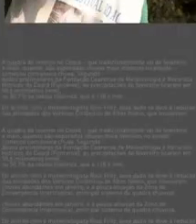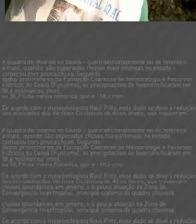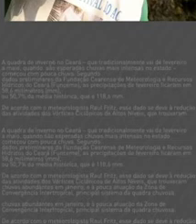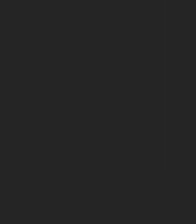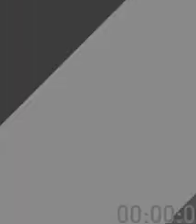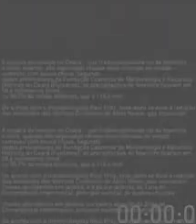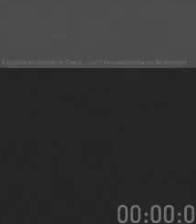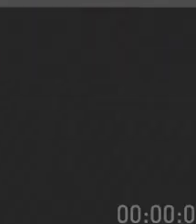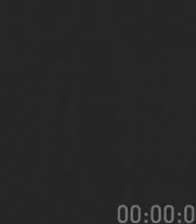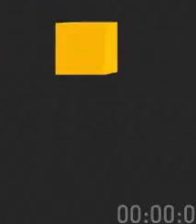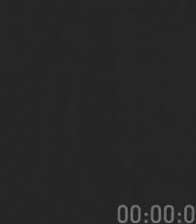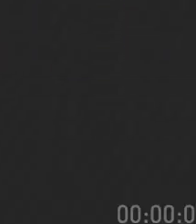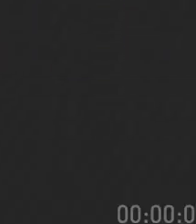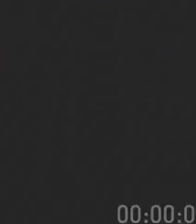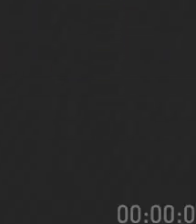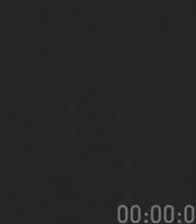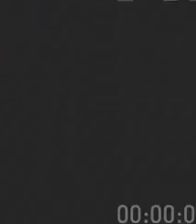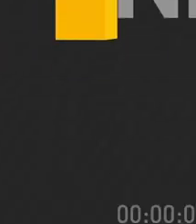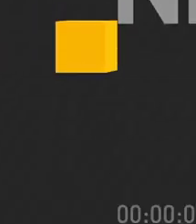ae